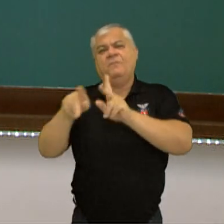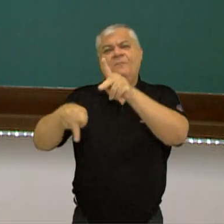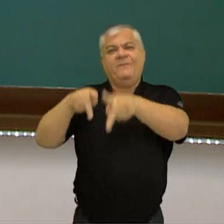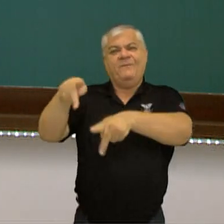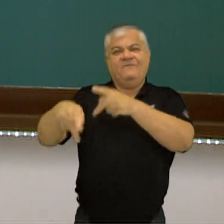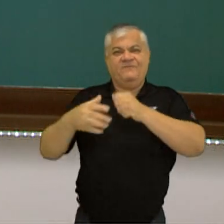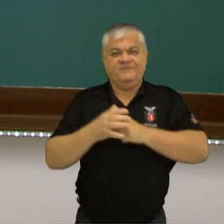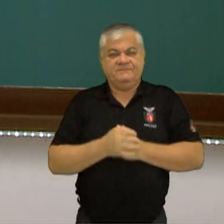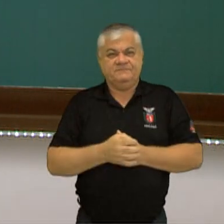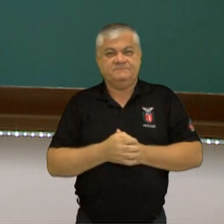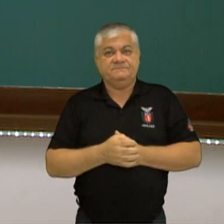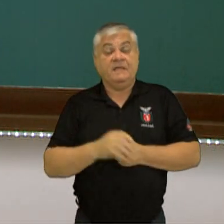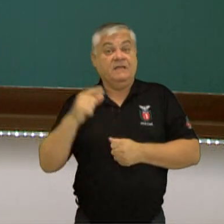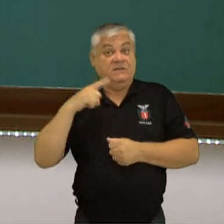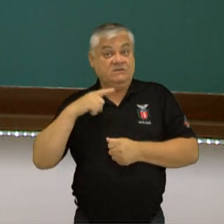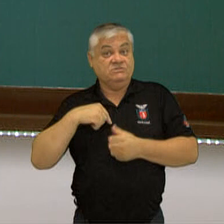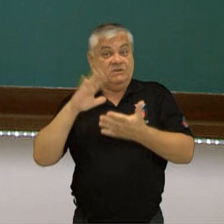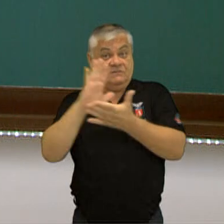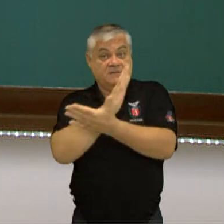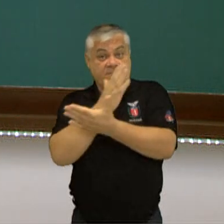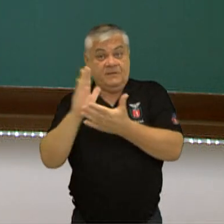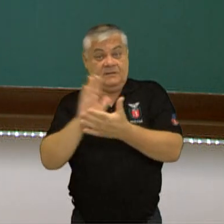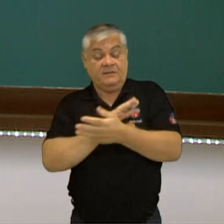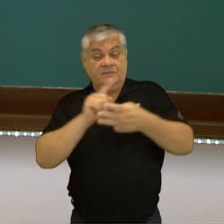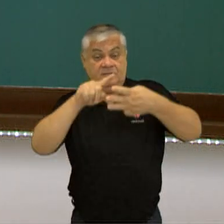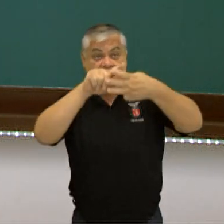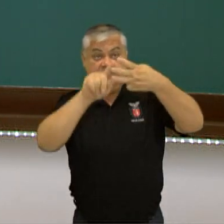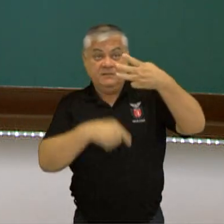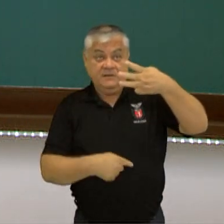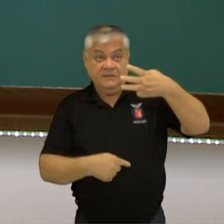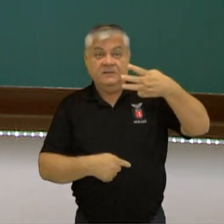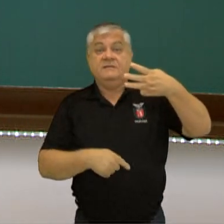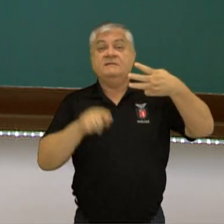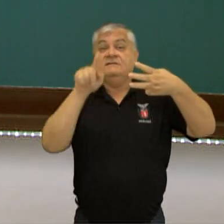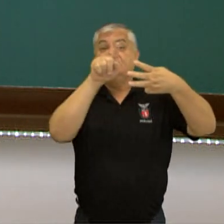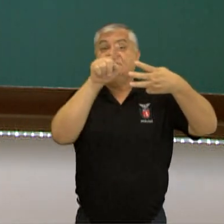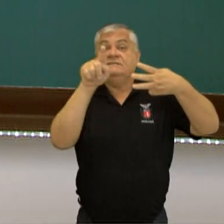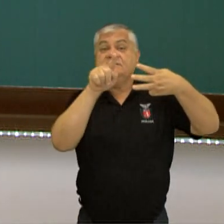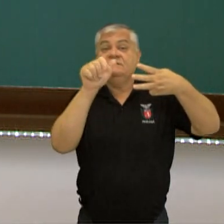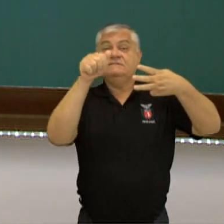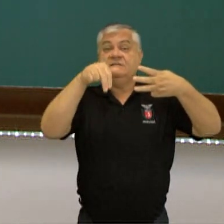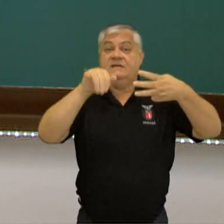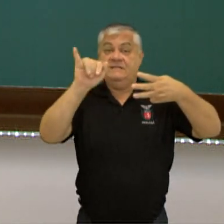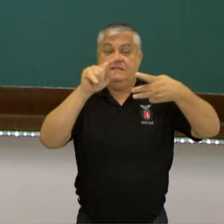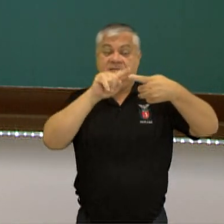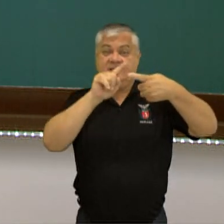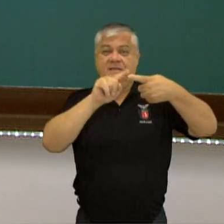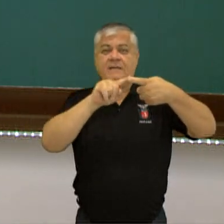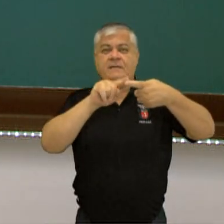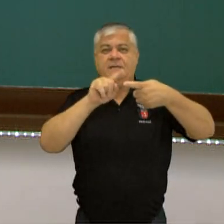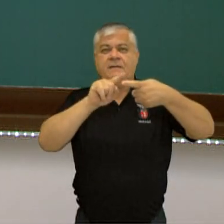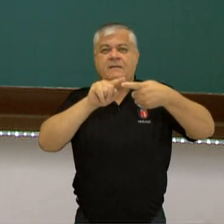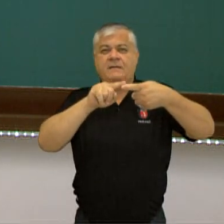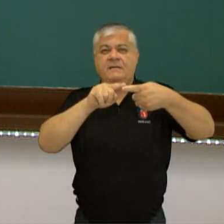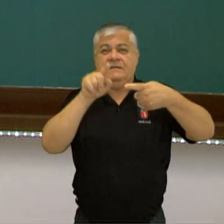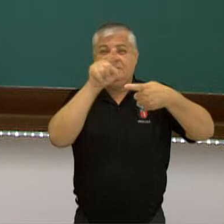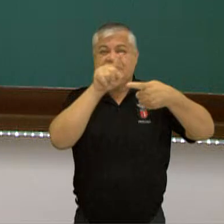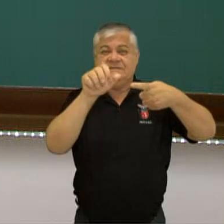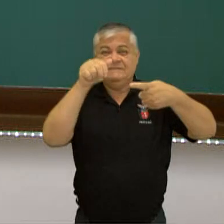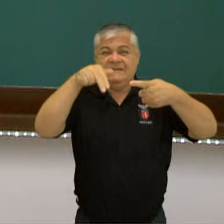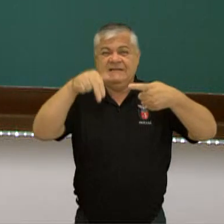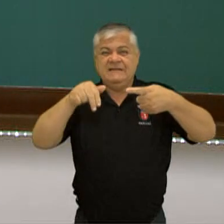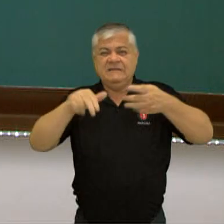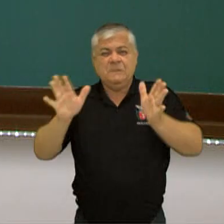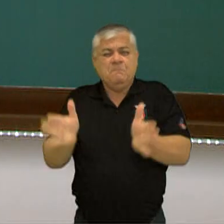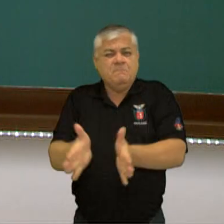divididos em três estilos. Tá? Os Anni são os personagens de classe social mais baixa, né? Os